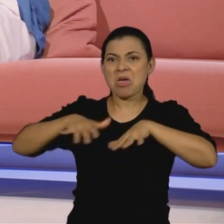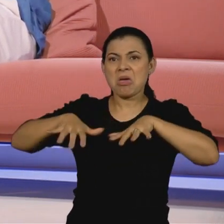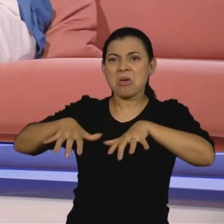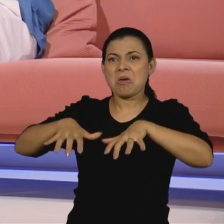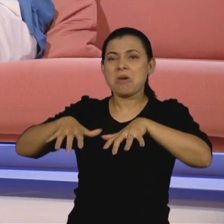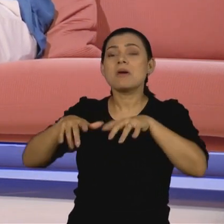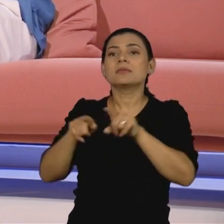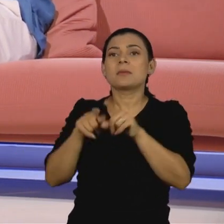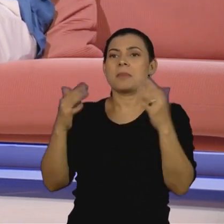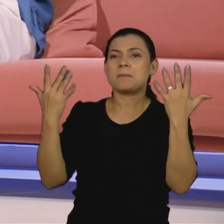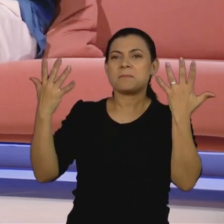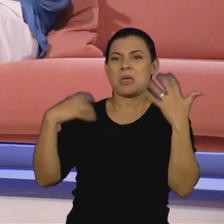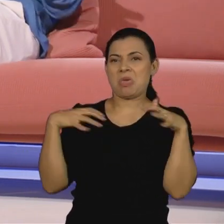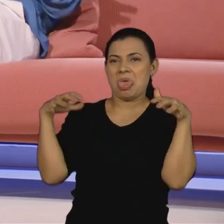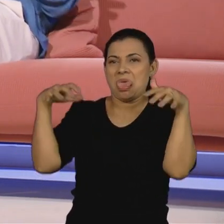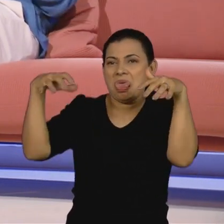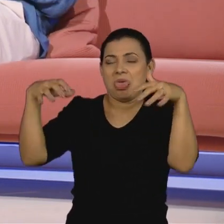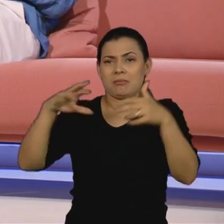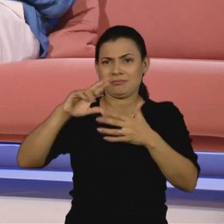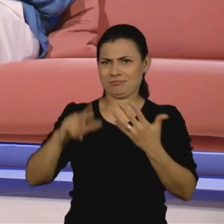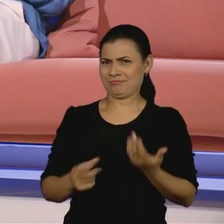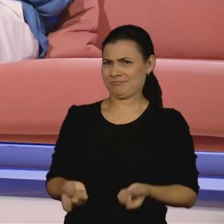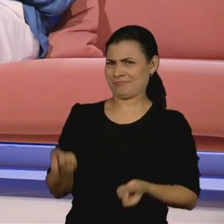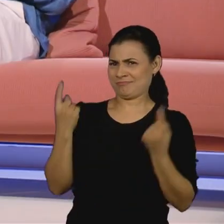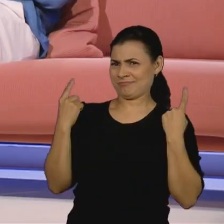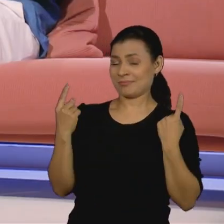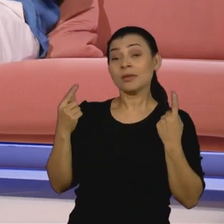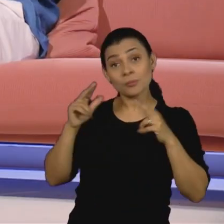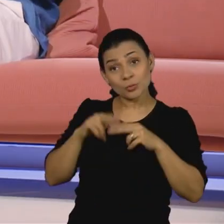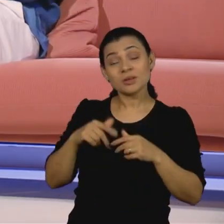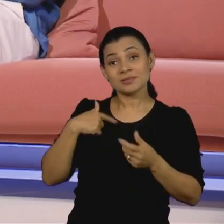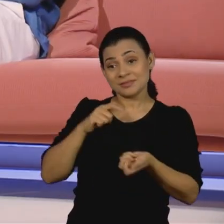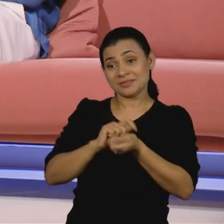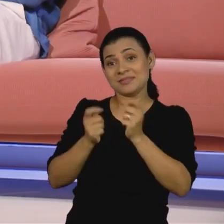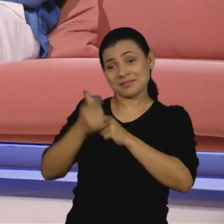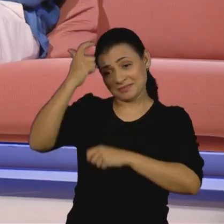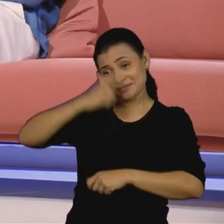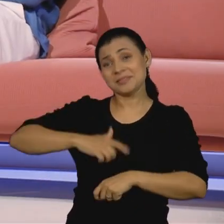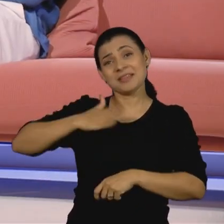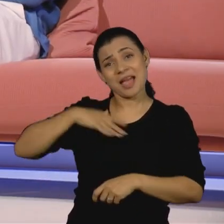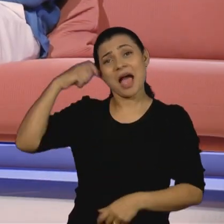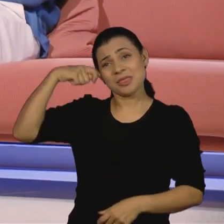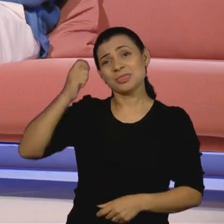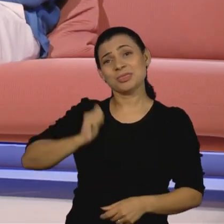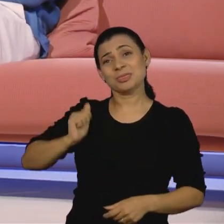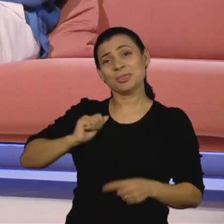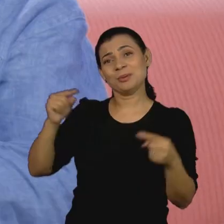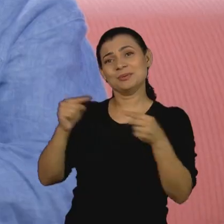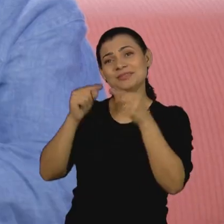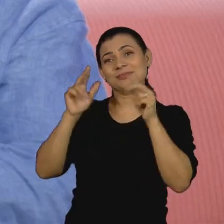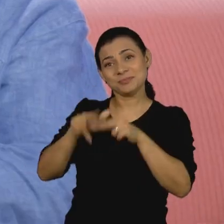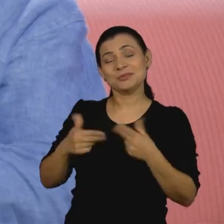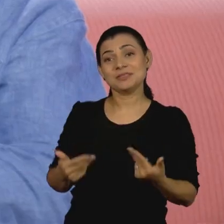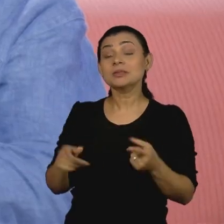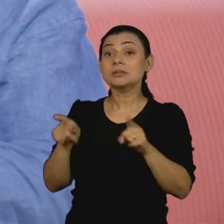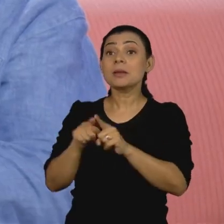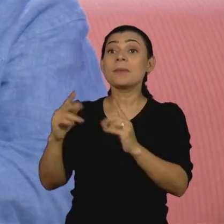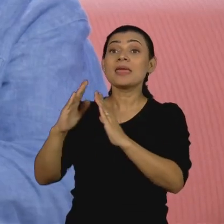e mão de... Então, eu tinha... Tinha que ter um drama, né? Tinha que ter um drama. E depois tinha igreja